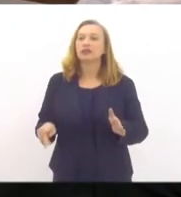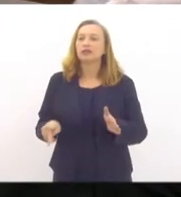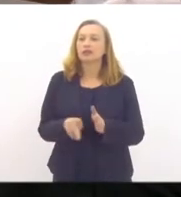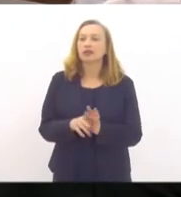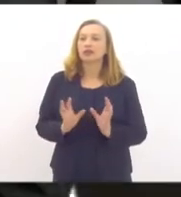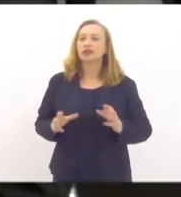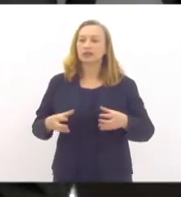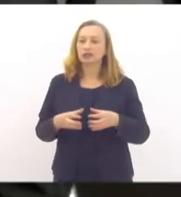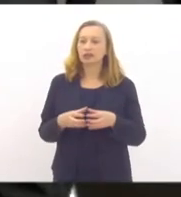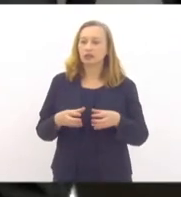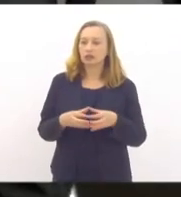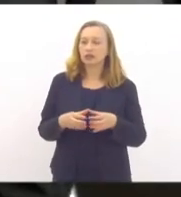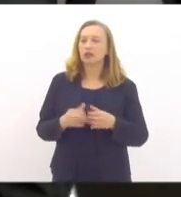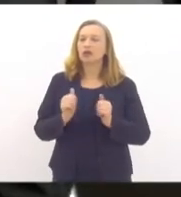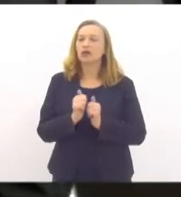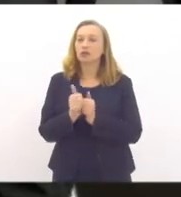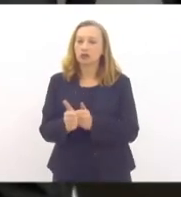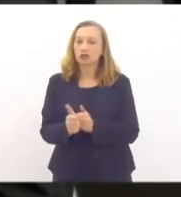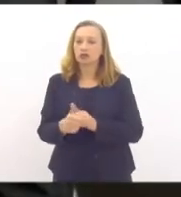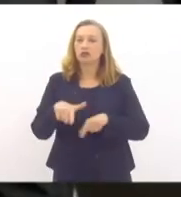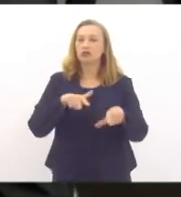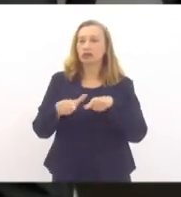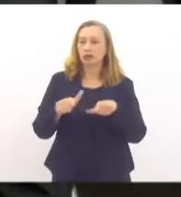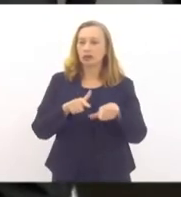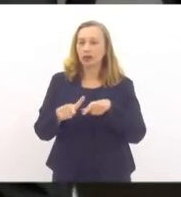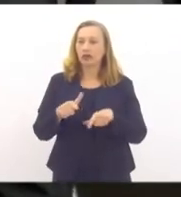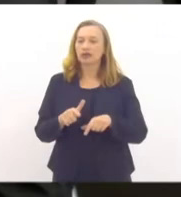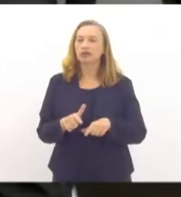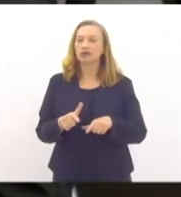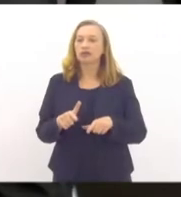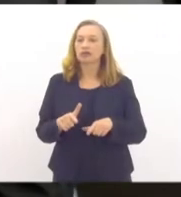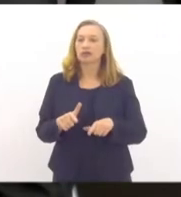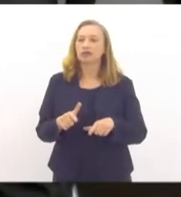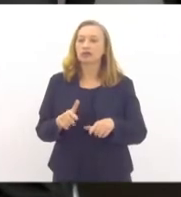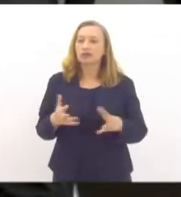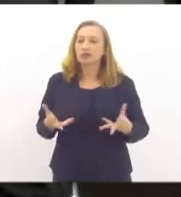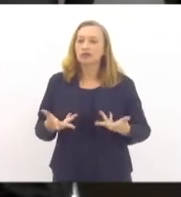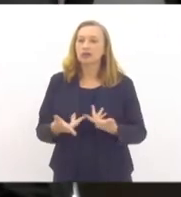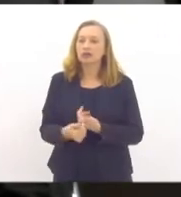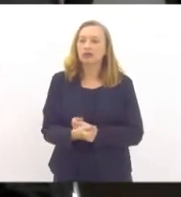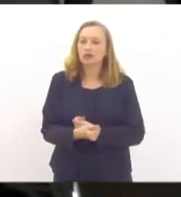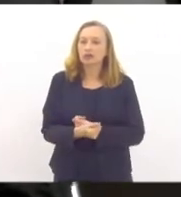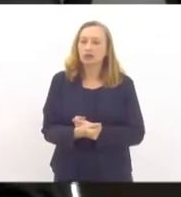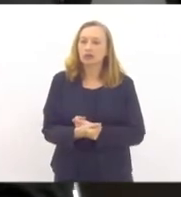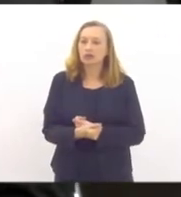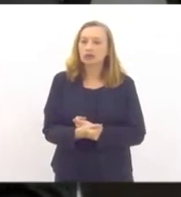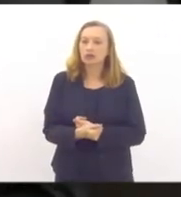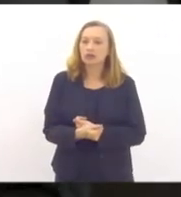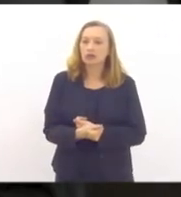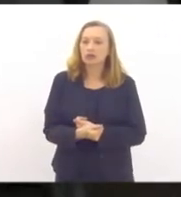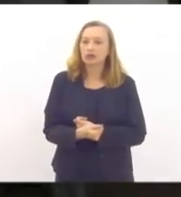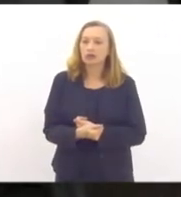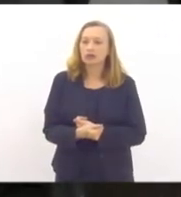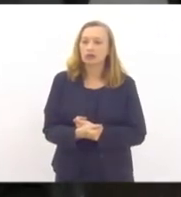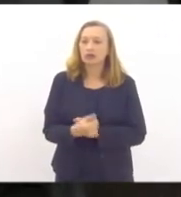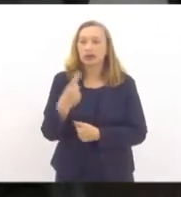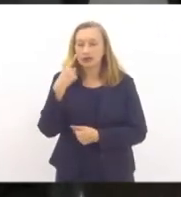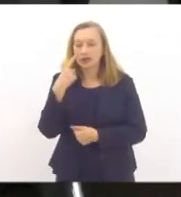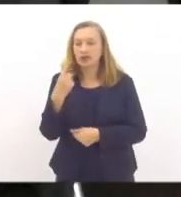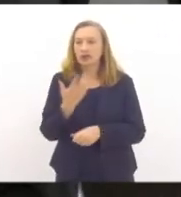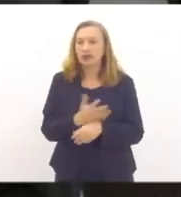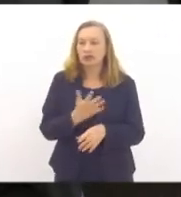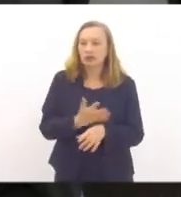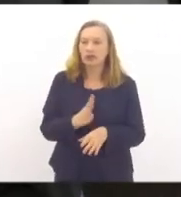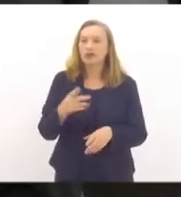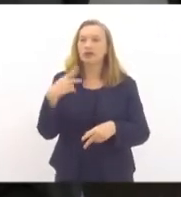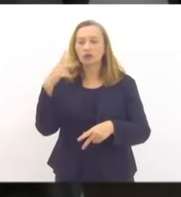comitê, acompanhar de perto o trabalho do mecanismo, que é um trabalho excepcional. Assim, a gente vê na prática uma